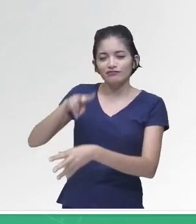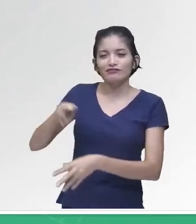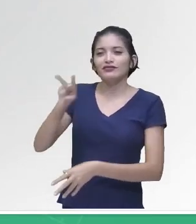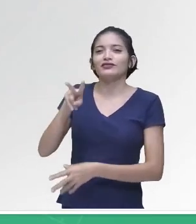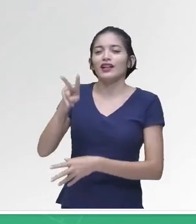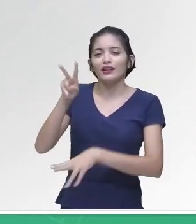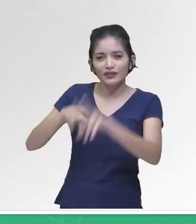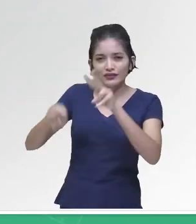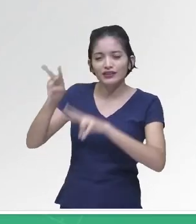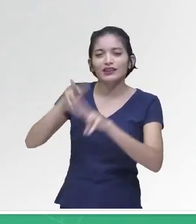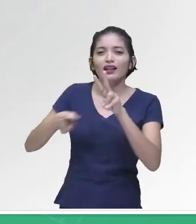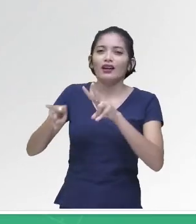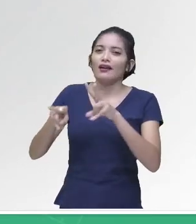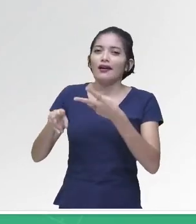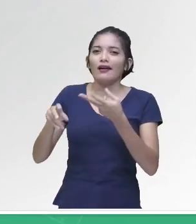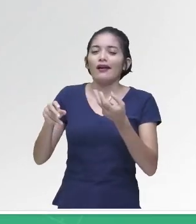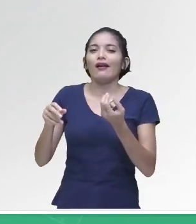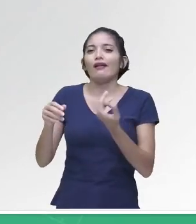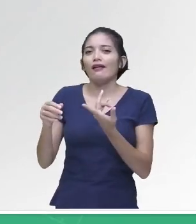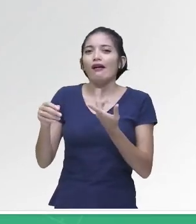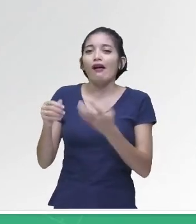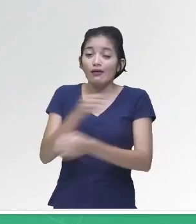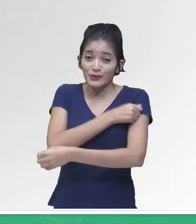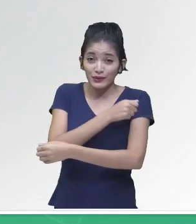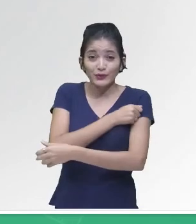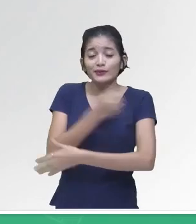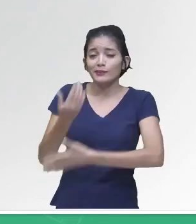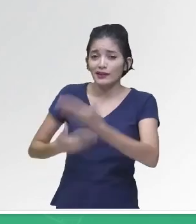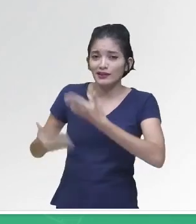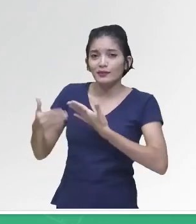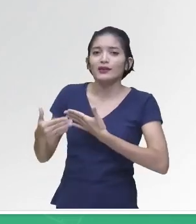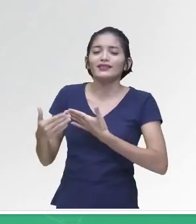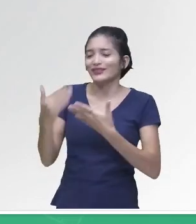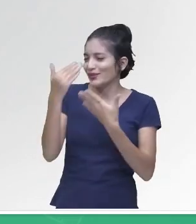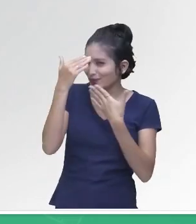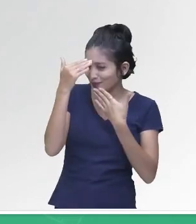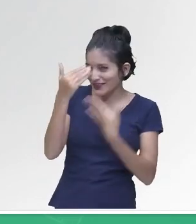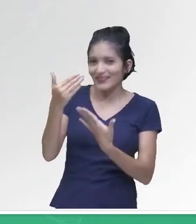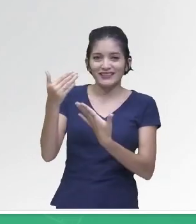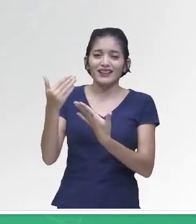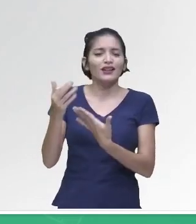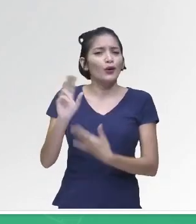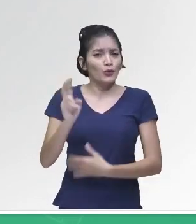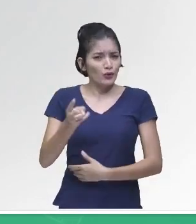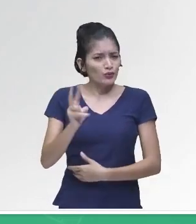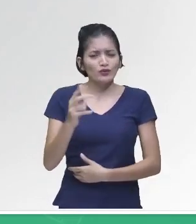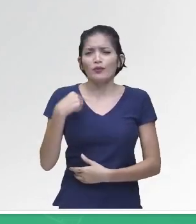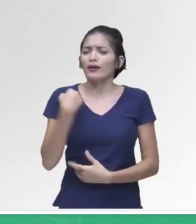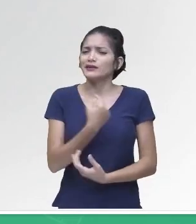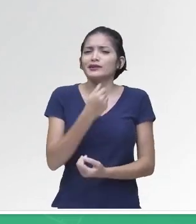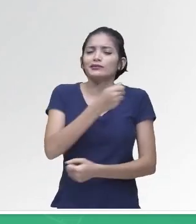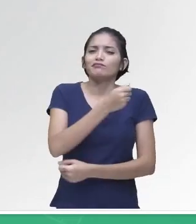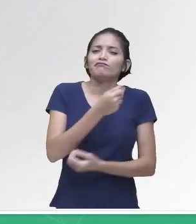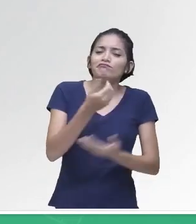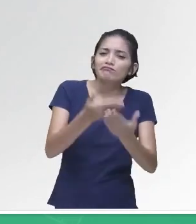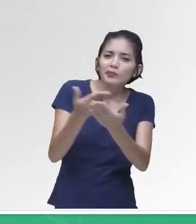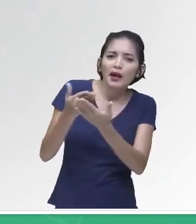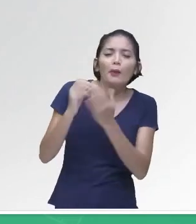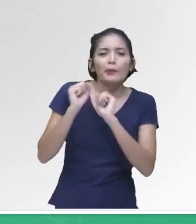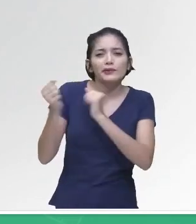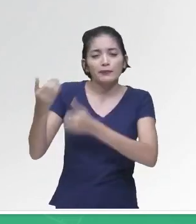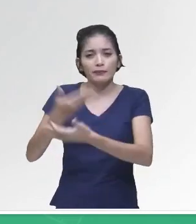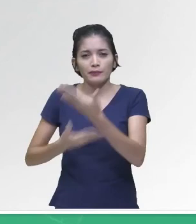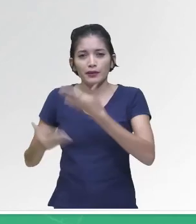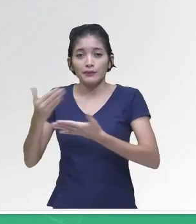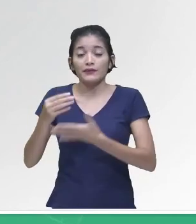por participar. Vamos seguir com essa nossa participação aqui no nosso chat para que a nossa aula fique cada vez mais interativa. Então, olha